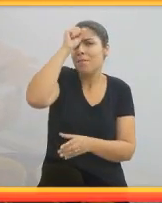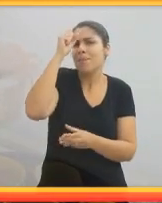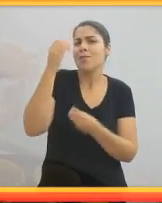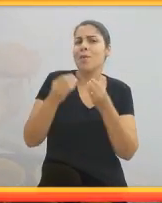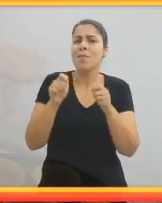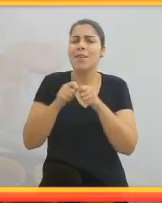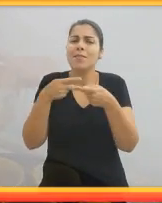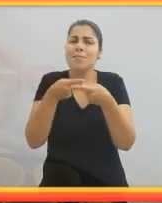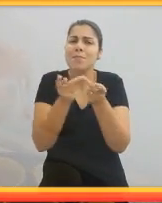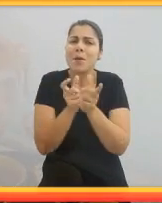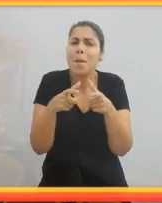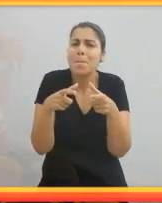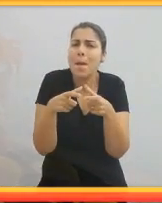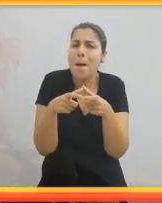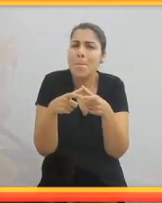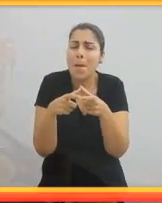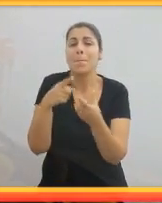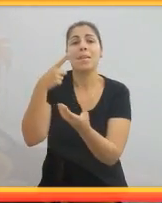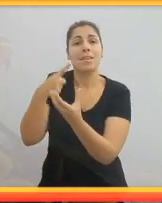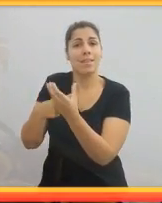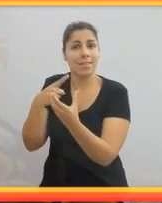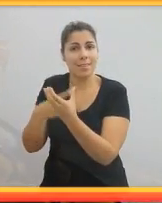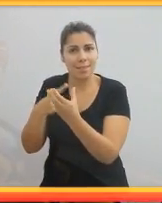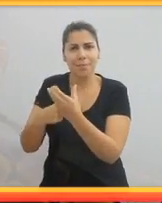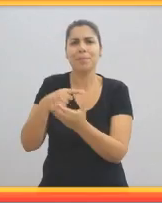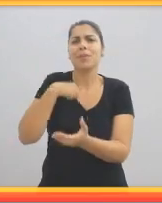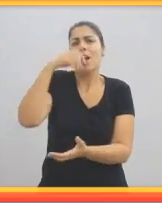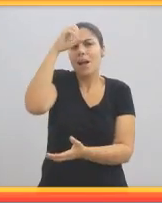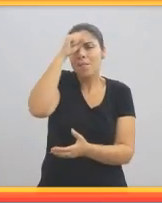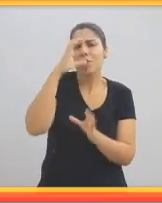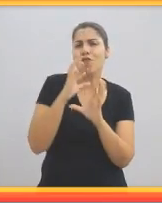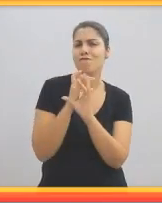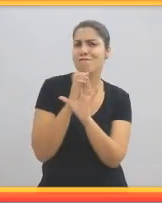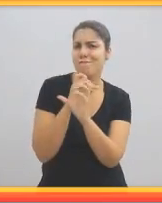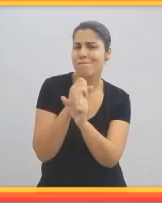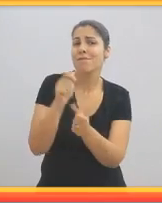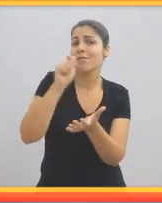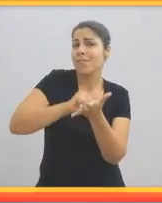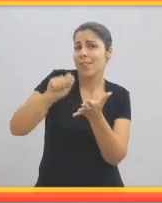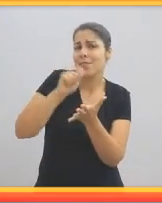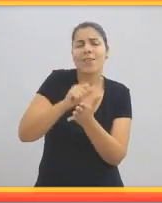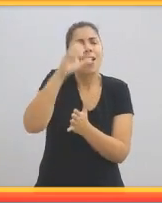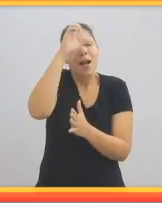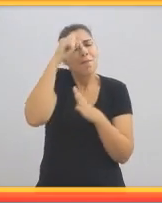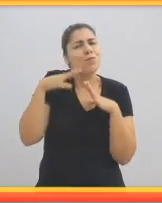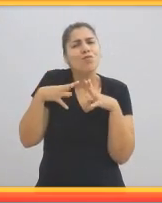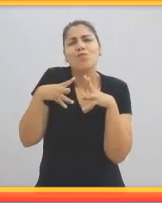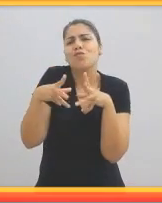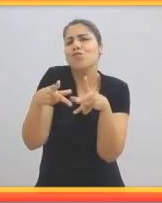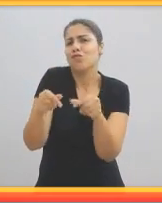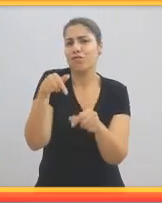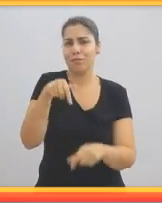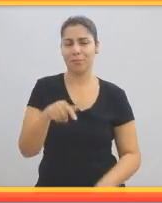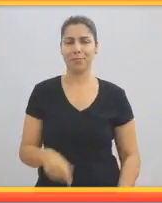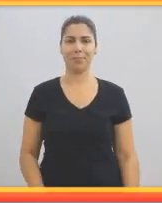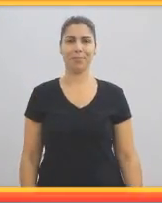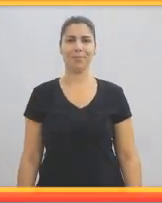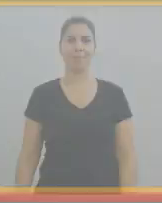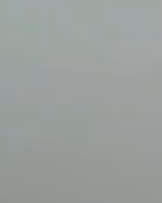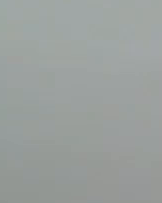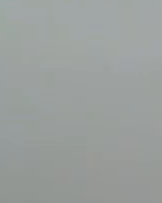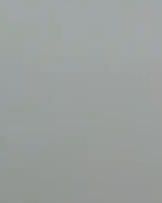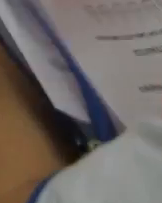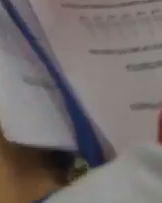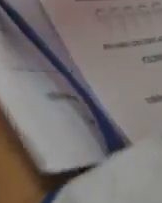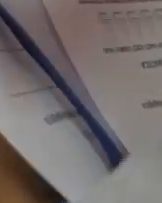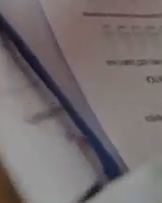aprendi a fazer mini pizzas, cachorro quente. Eu aprendo a fazer, né, as contas, escrever, aprendo muita